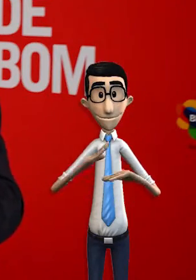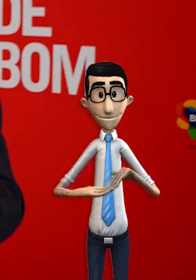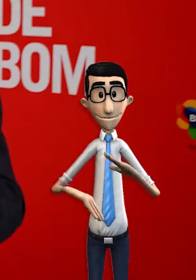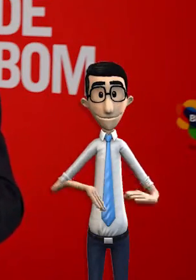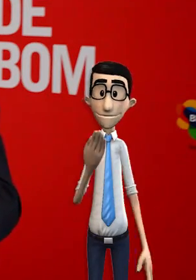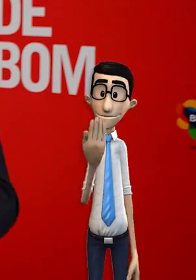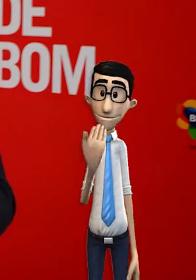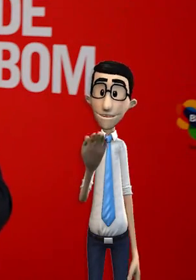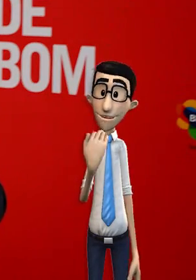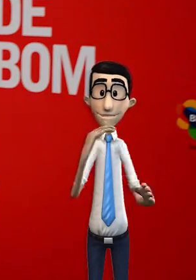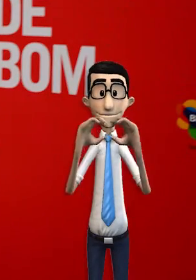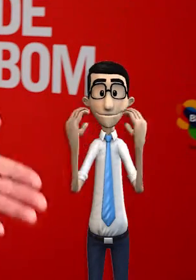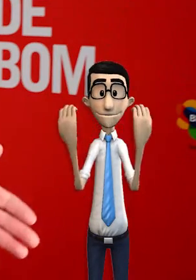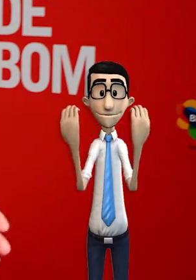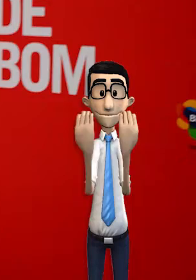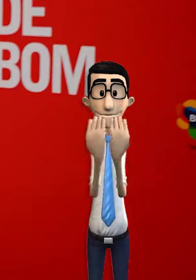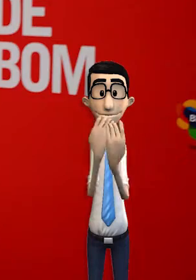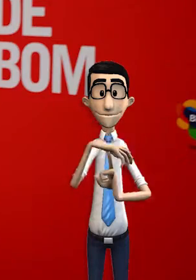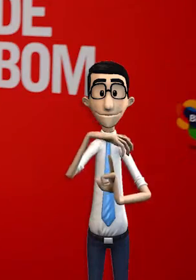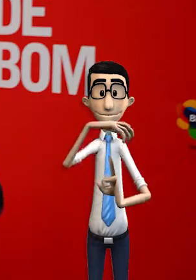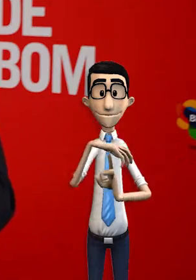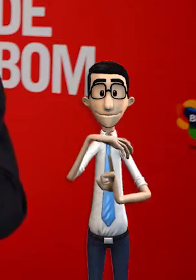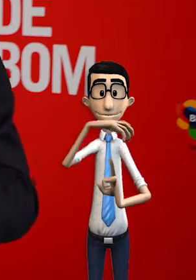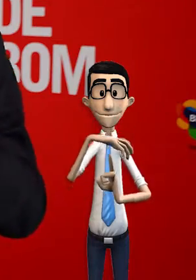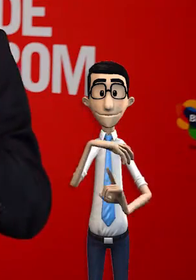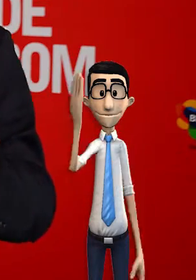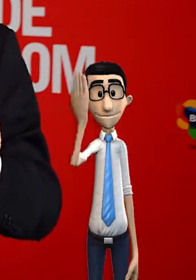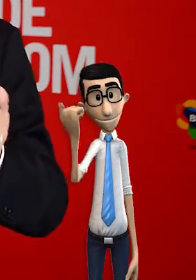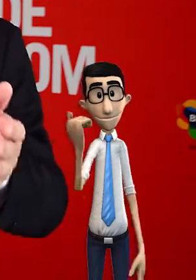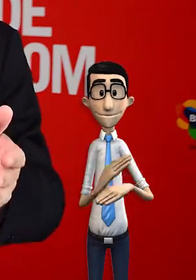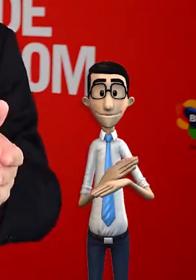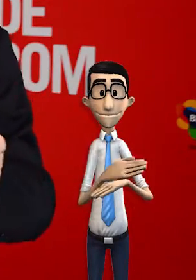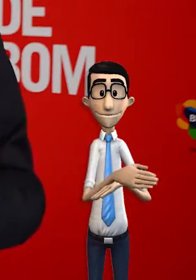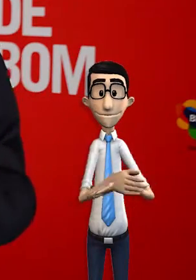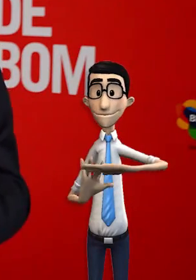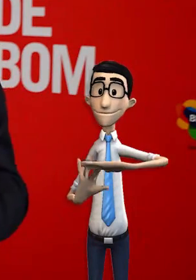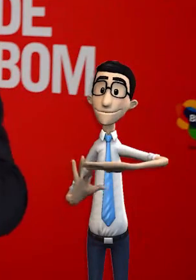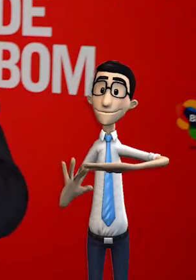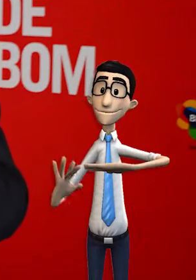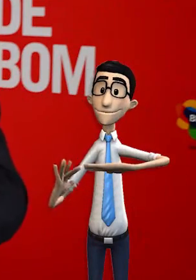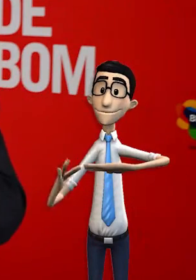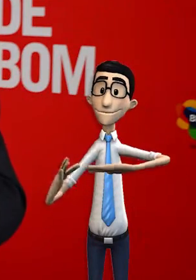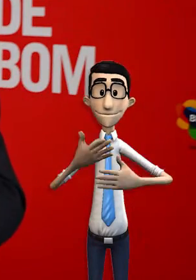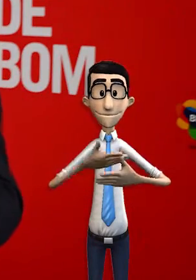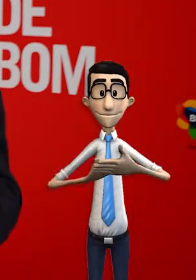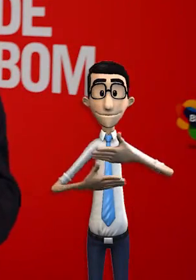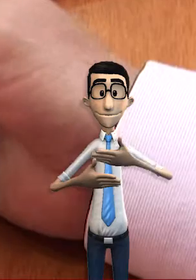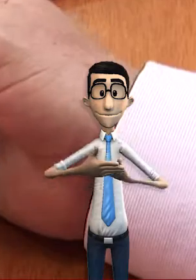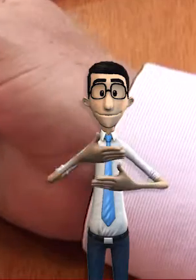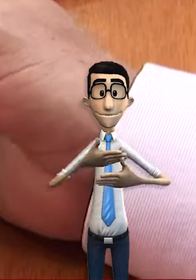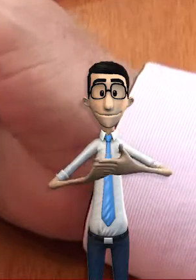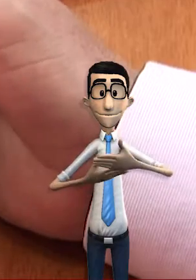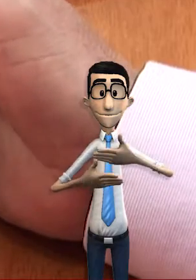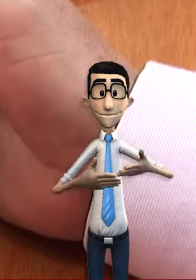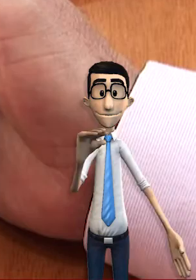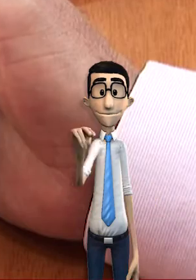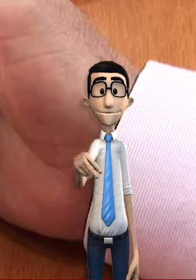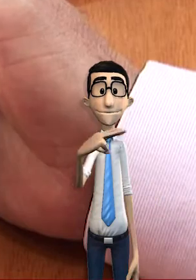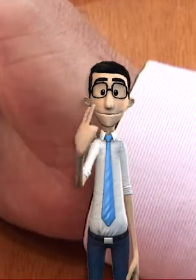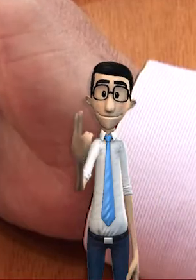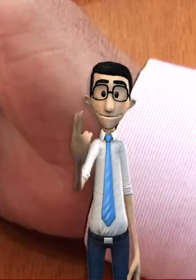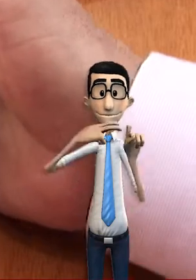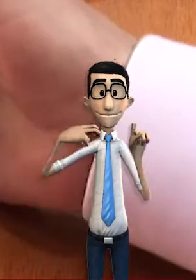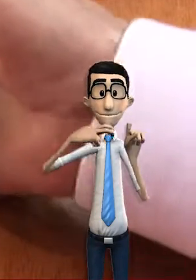site visitesaopaulo.com, interaja através das redes sociais do São Paulo é Tudo de Bom ou baixe o aplicativo Em Dia Com. Com